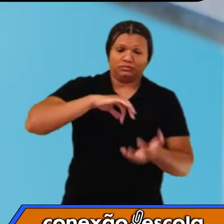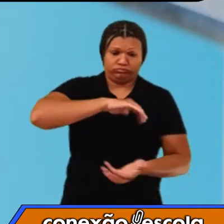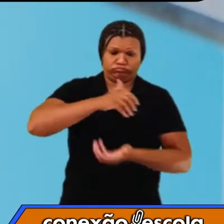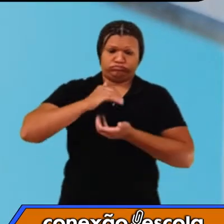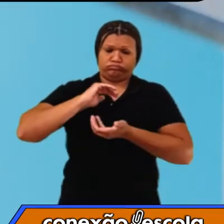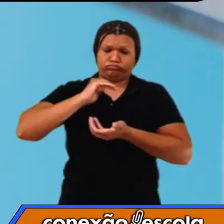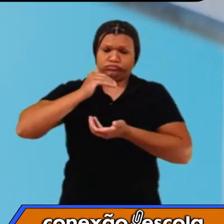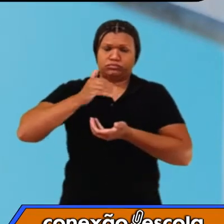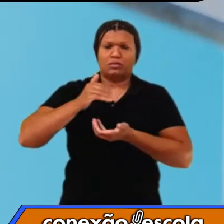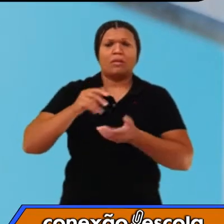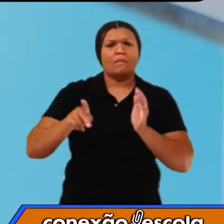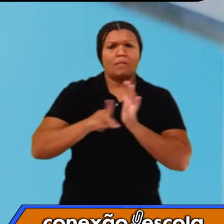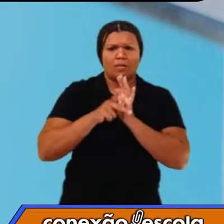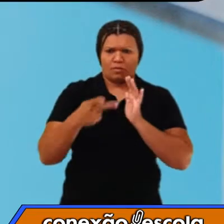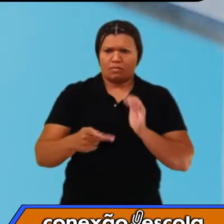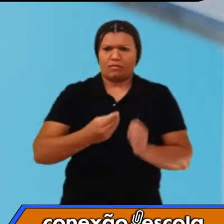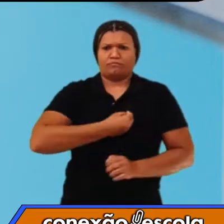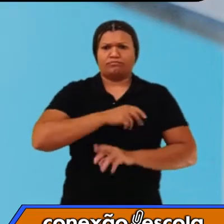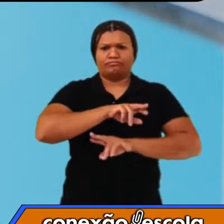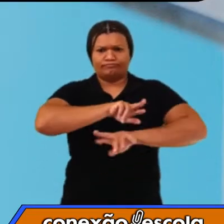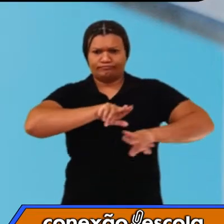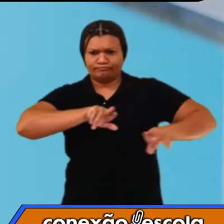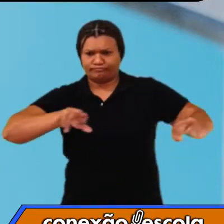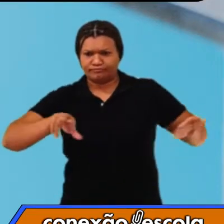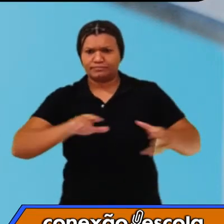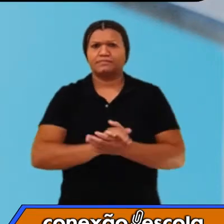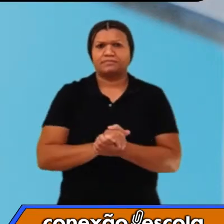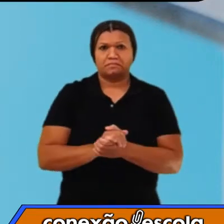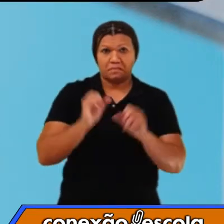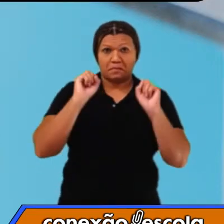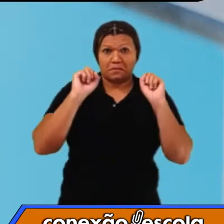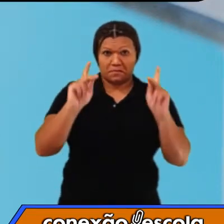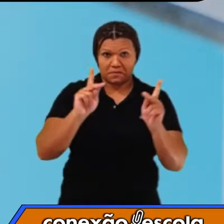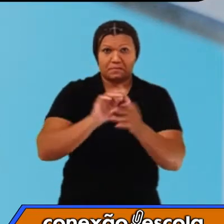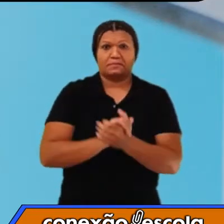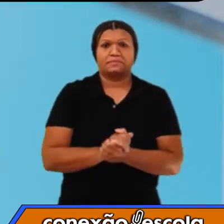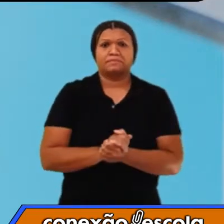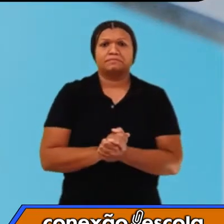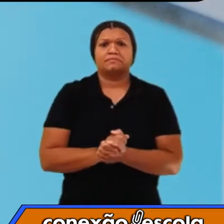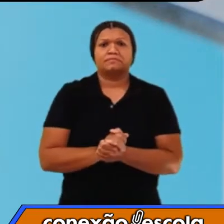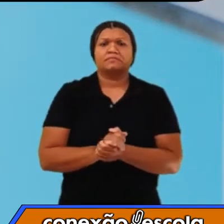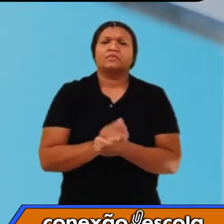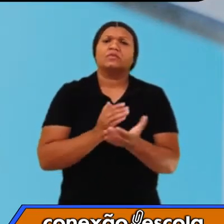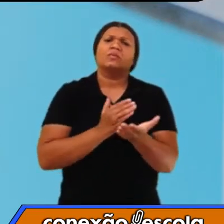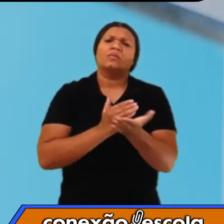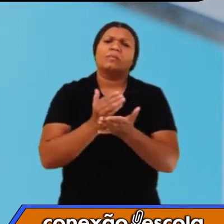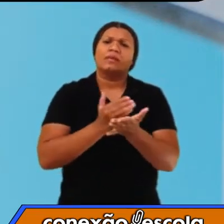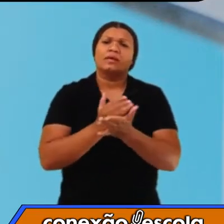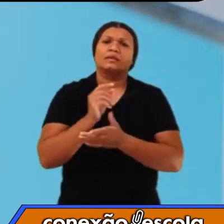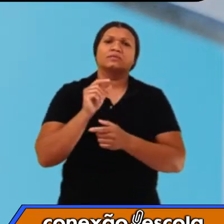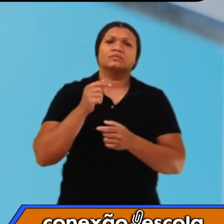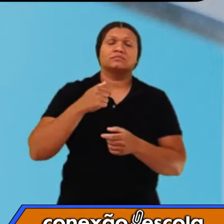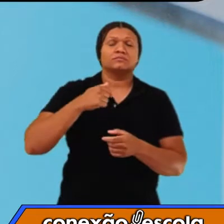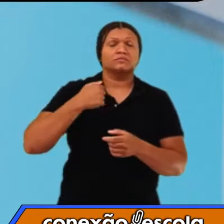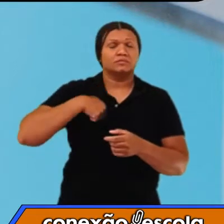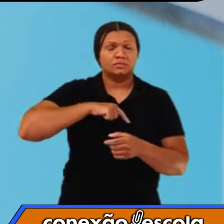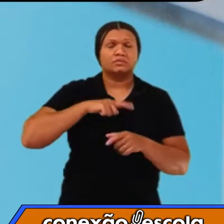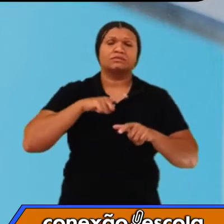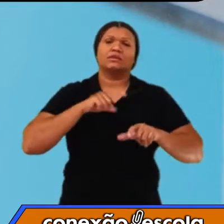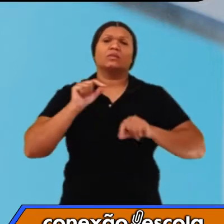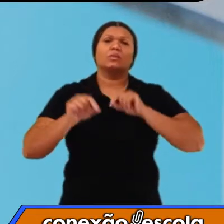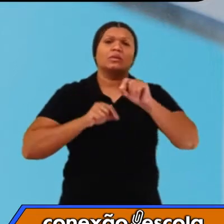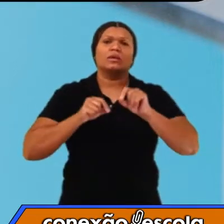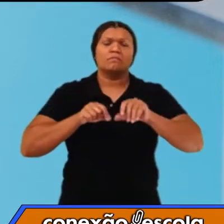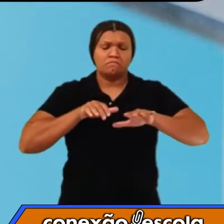dos seres vivos, ok? Bom, então vamos lá. Nós, para iniciarmos o nosso movimento